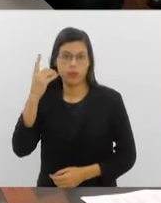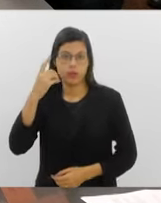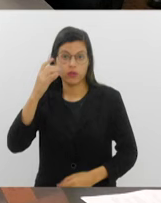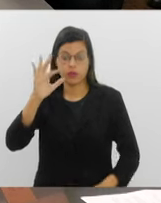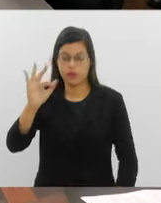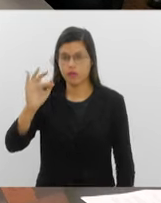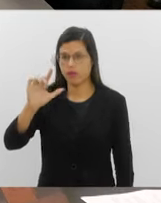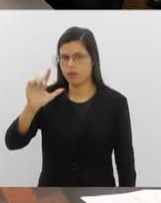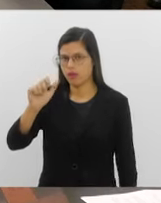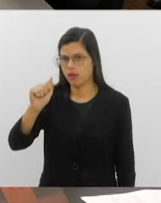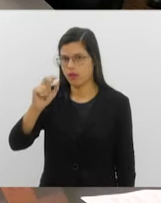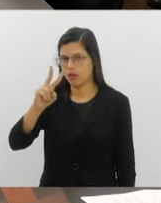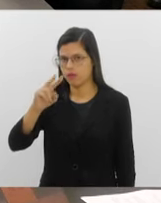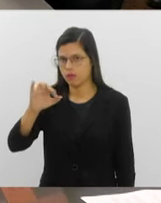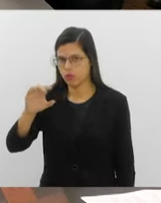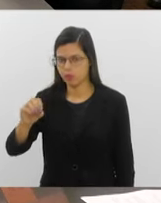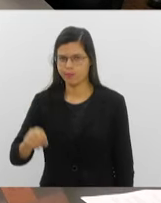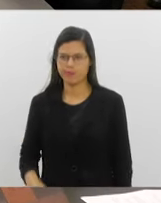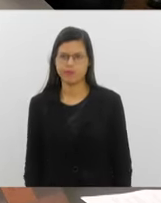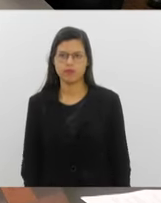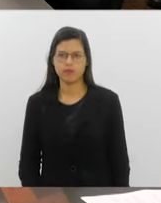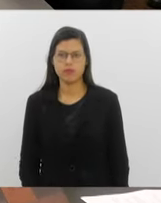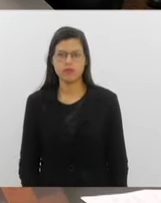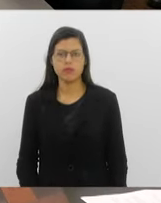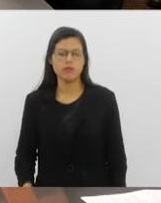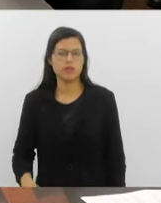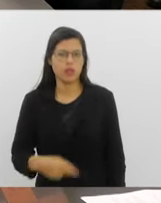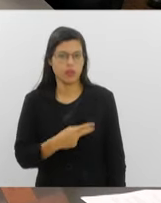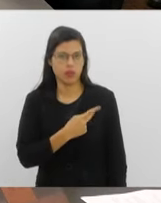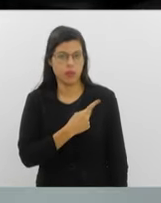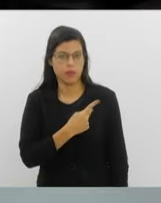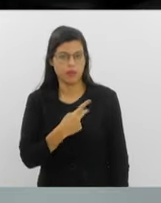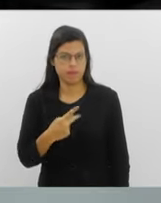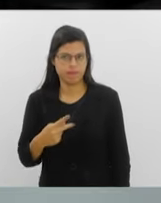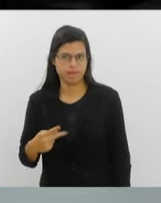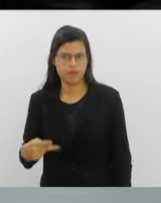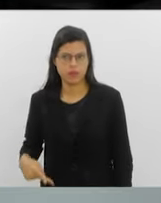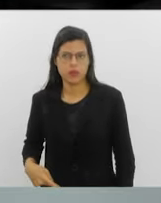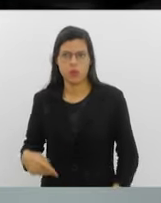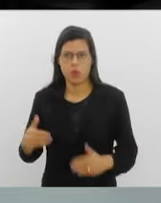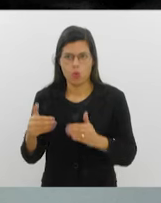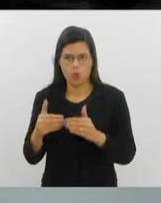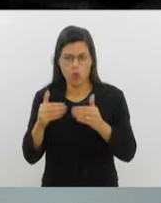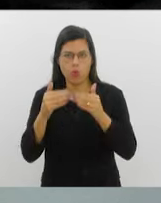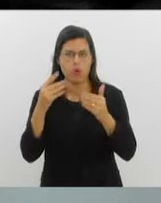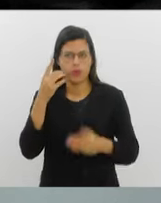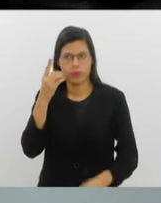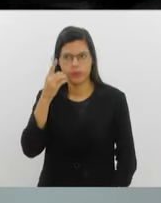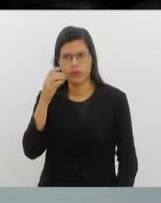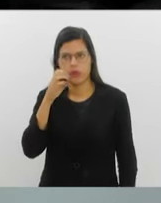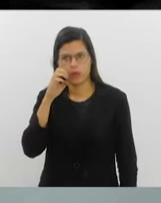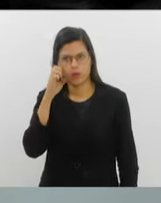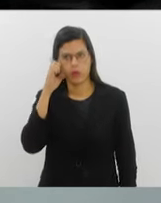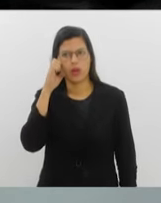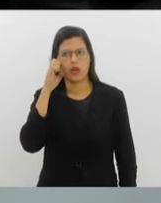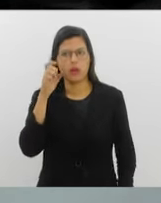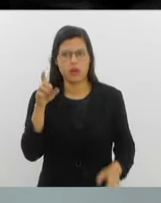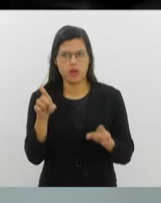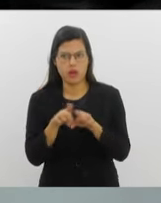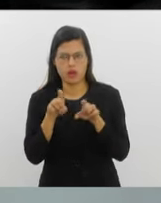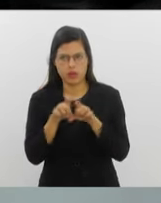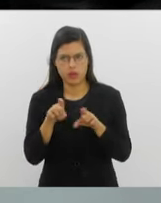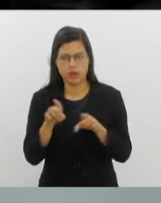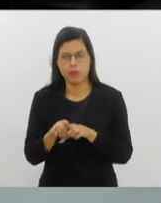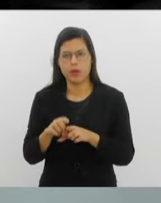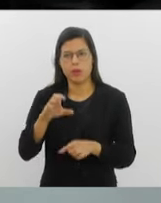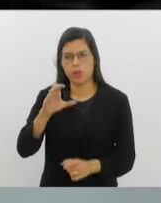fala. Presidente, eu concordo com a deputada Élica e com o deputado Cozzolino de que